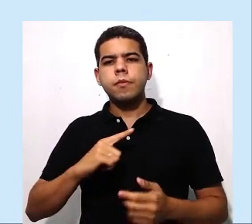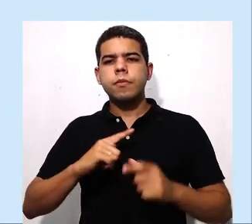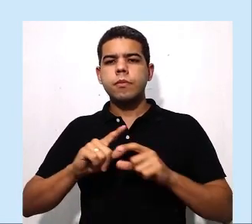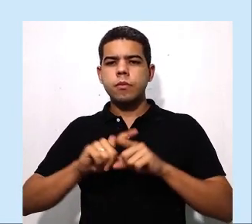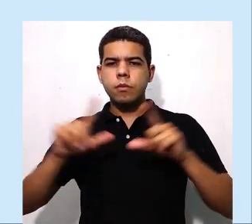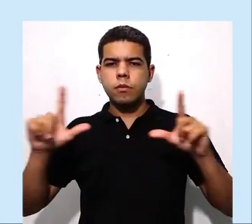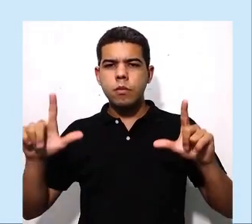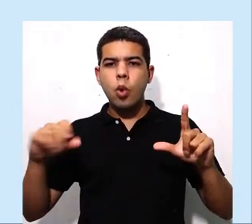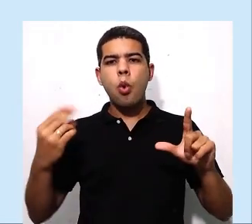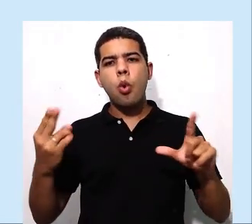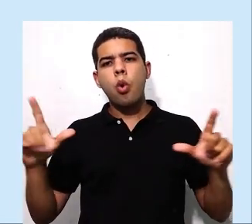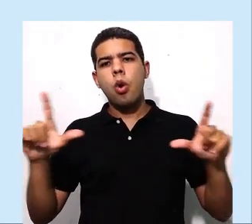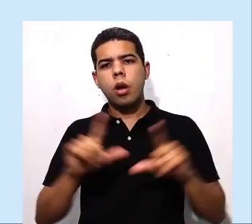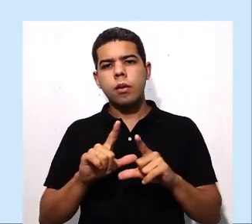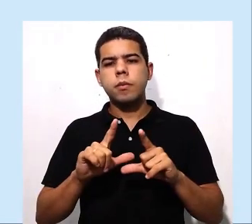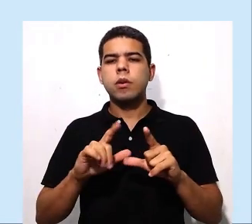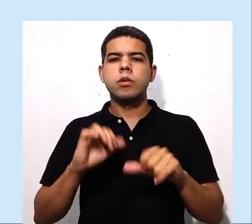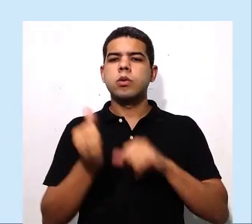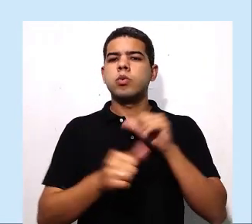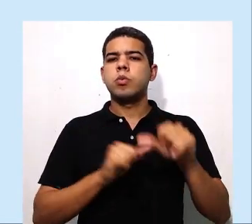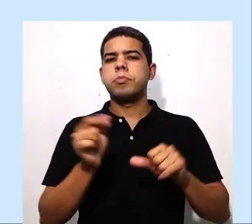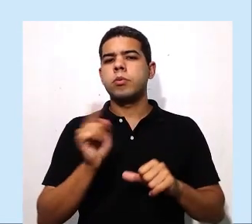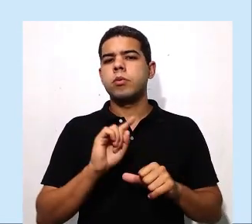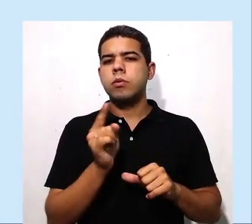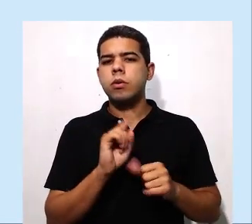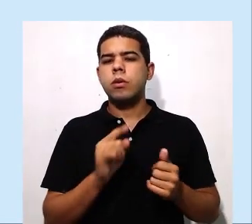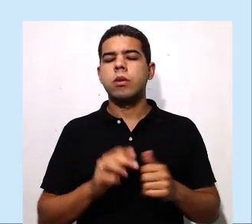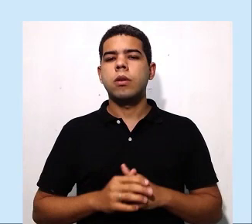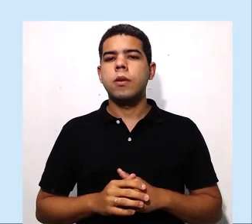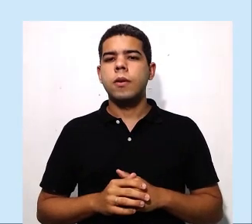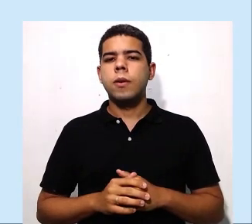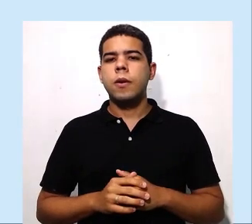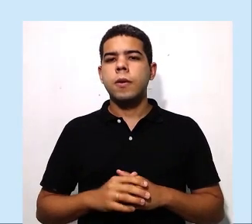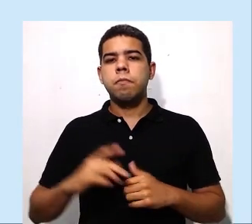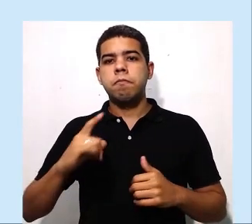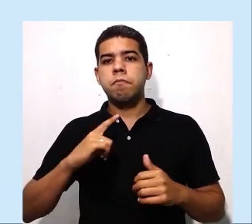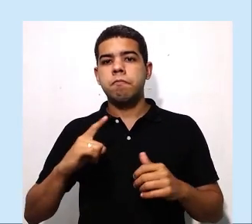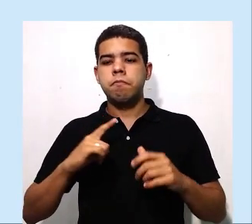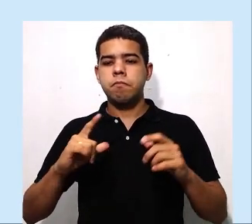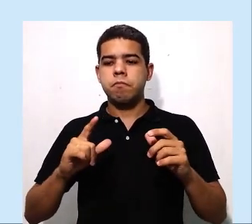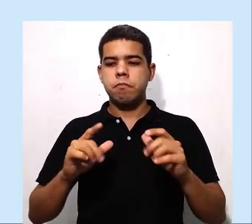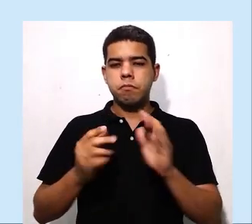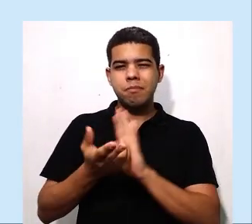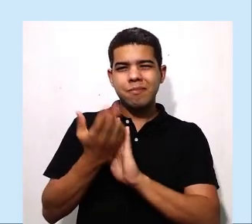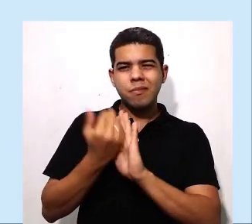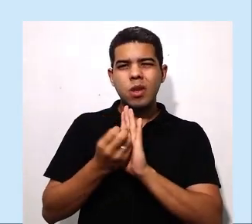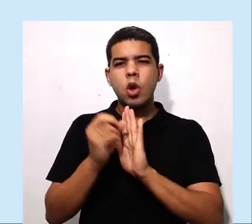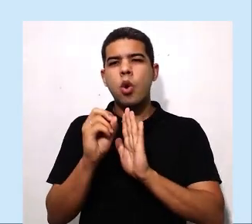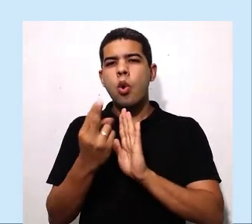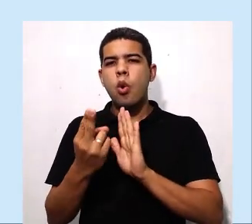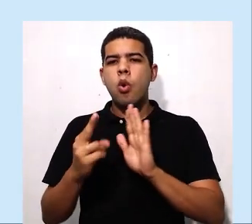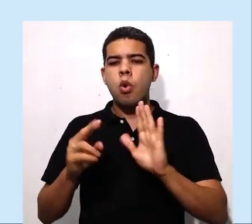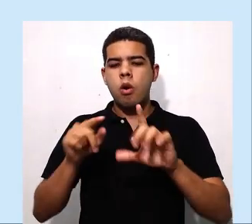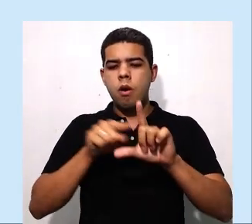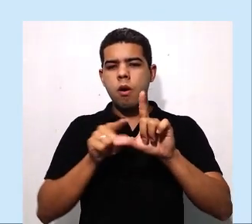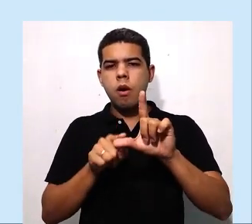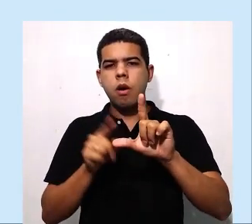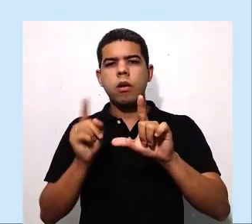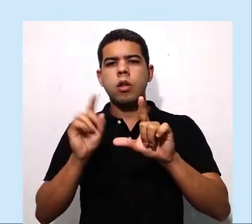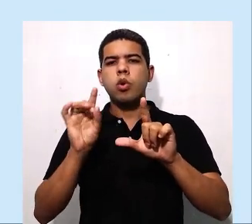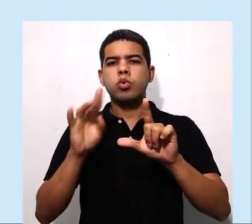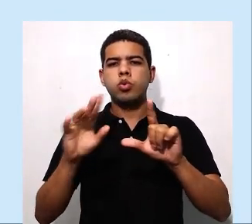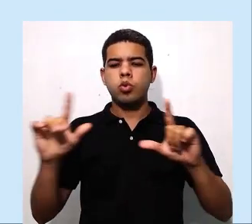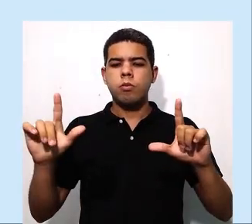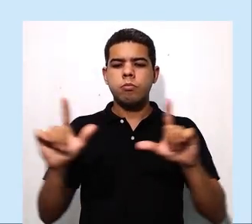reduzir a figura não altera o formato, não altera o ângulo, só altera, vamos dizer assim, a figura. As figuras